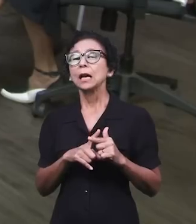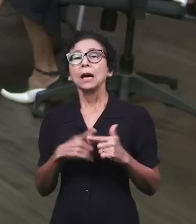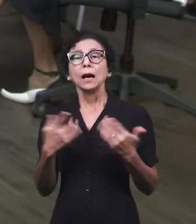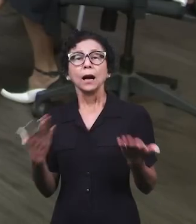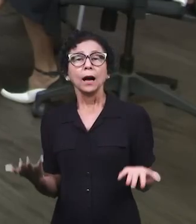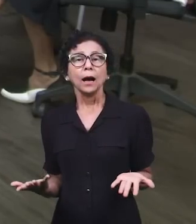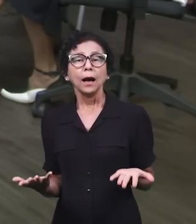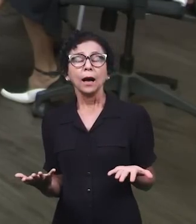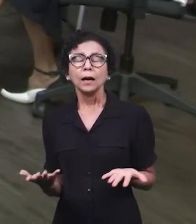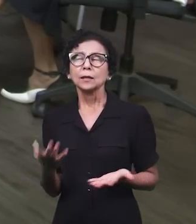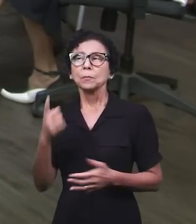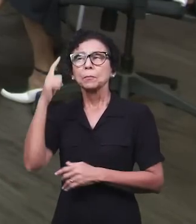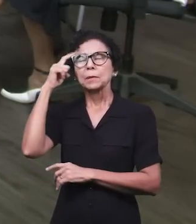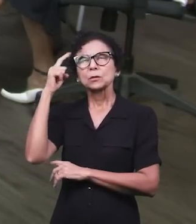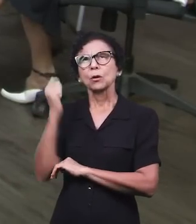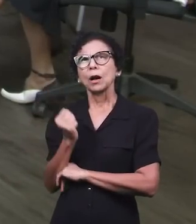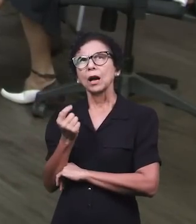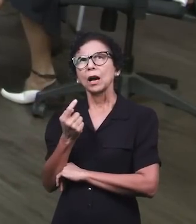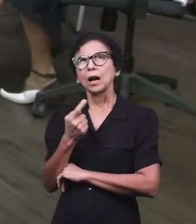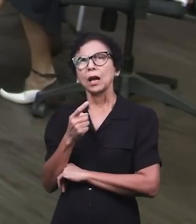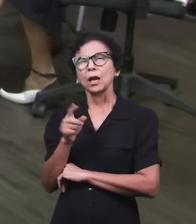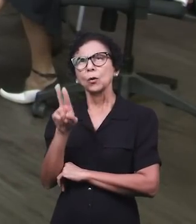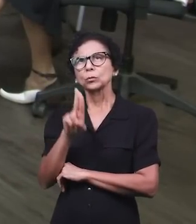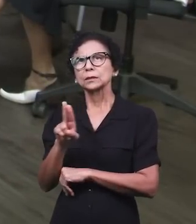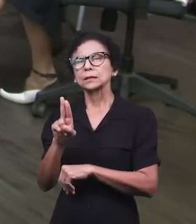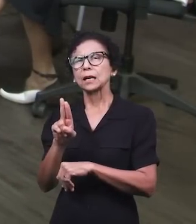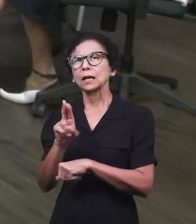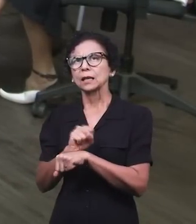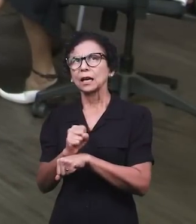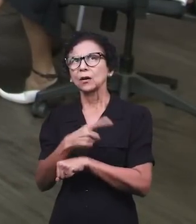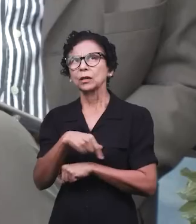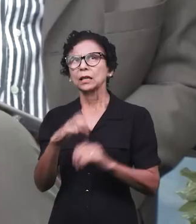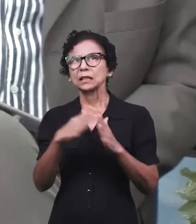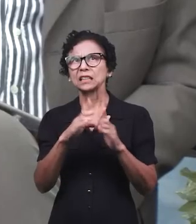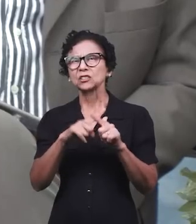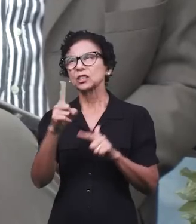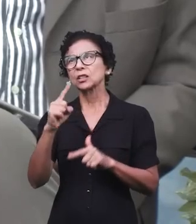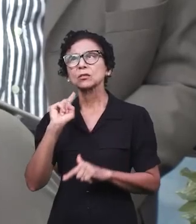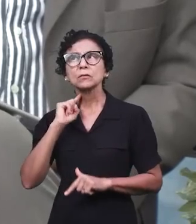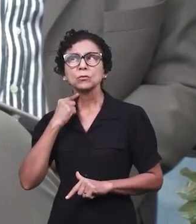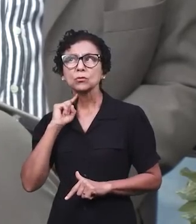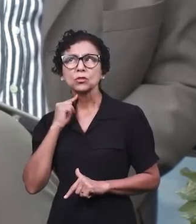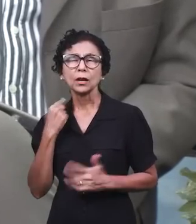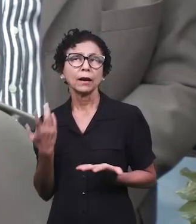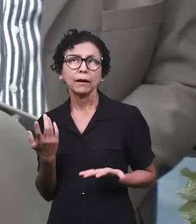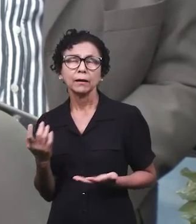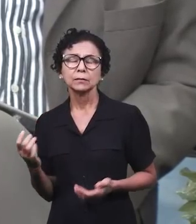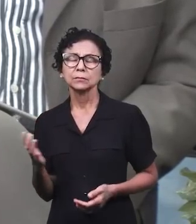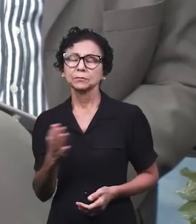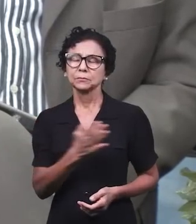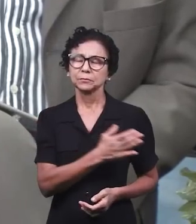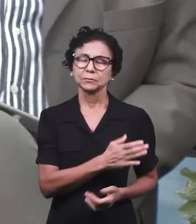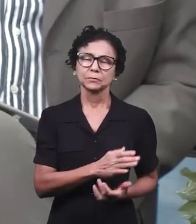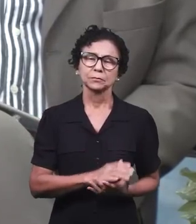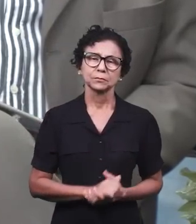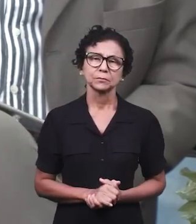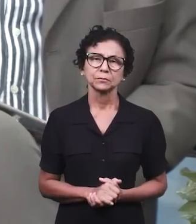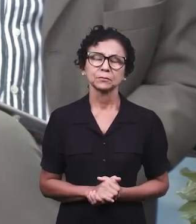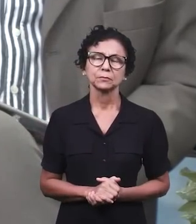Então é um negócio meio complicado. Eu tenho uma pergunta para você, Júlio. Naturalmente que dentro da organização